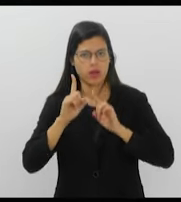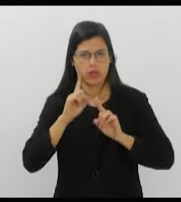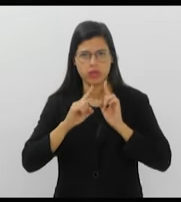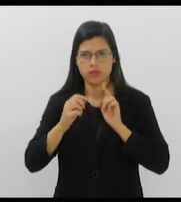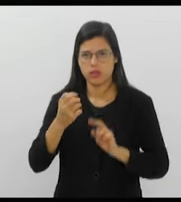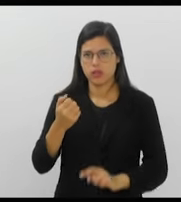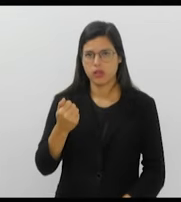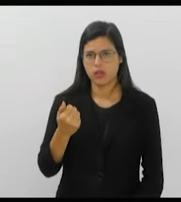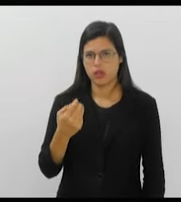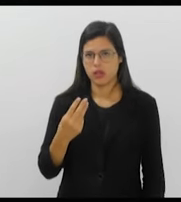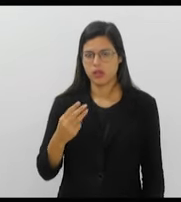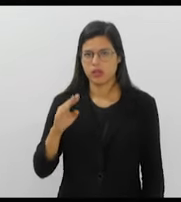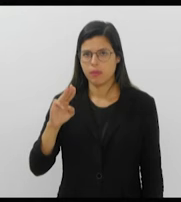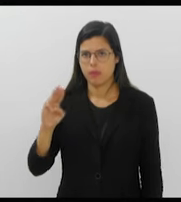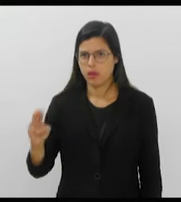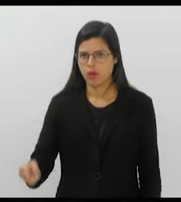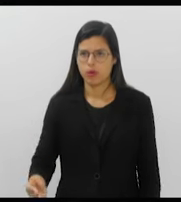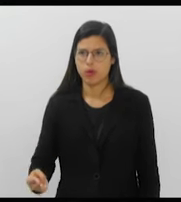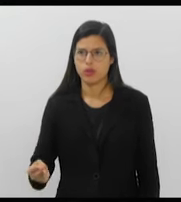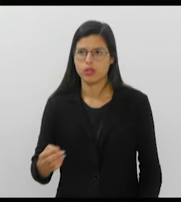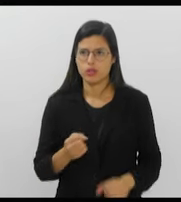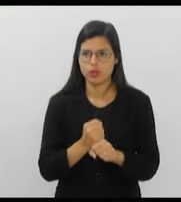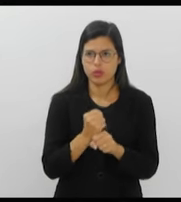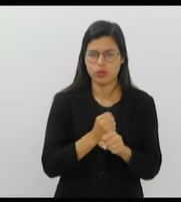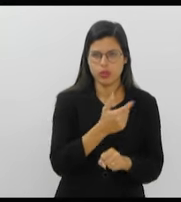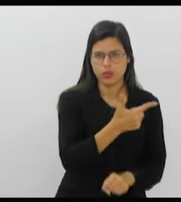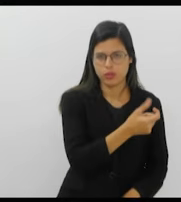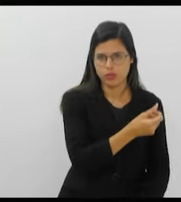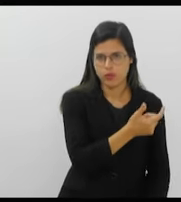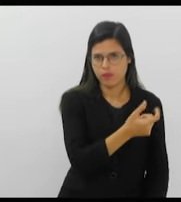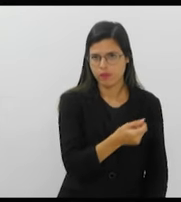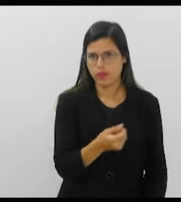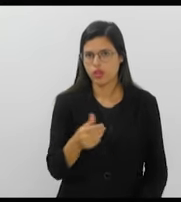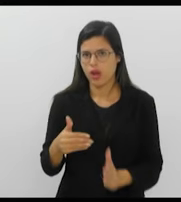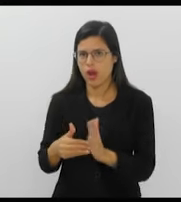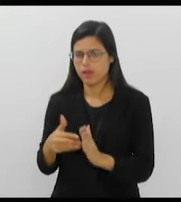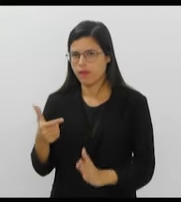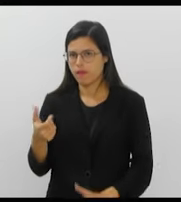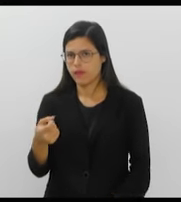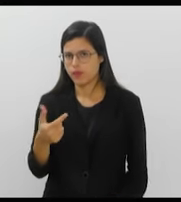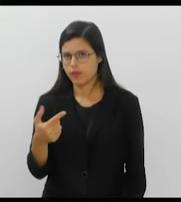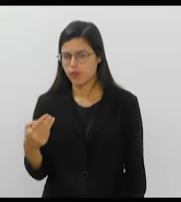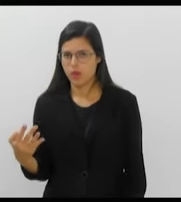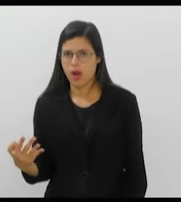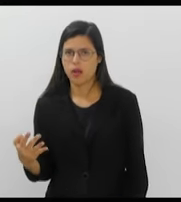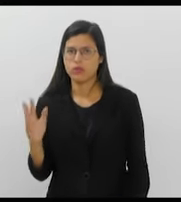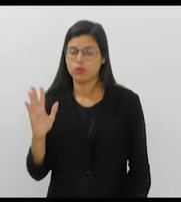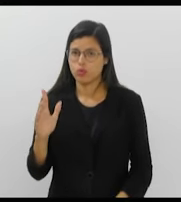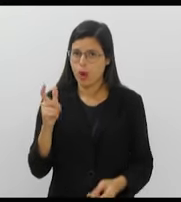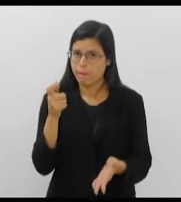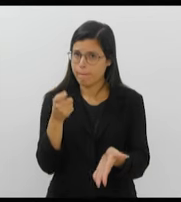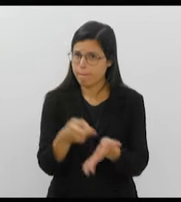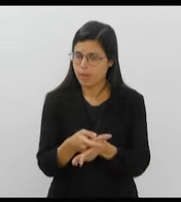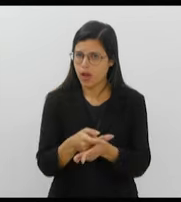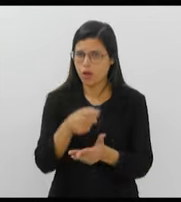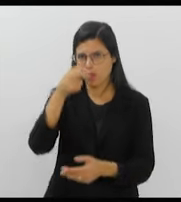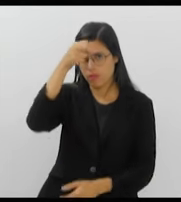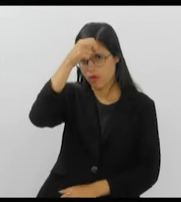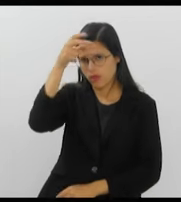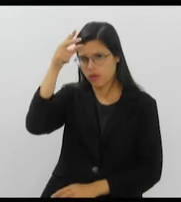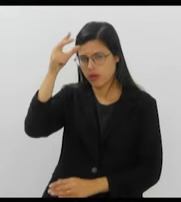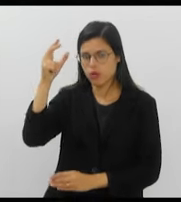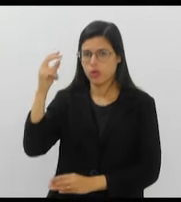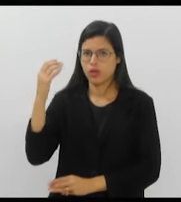13 milhões de 2020 a 2024, já pagos pela Prefeitura de Niterói, da qual ele é